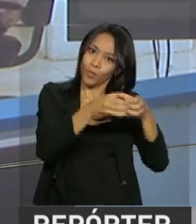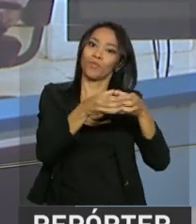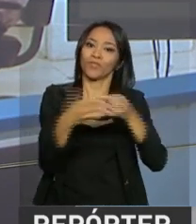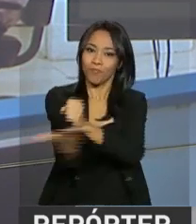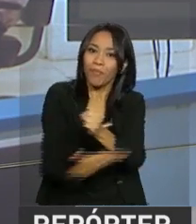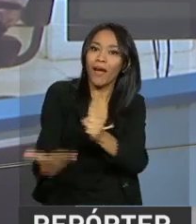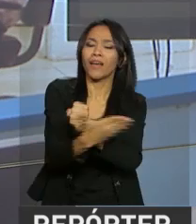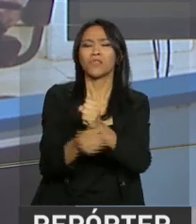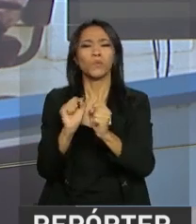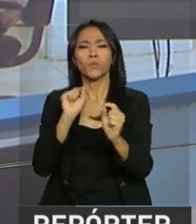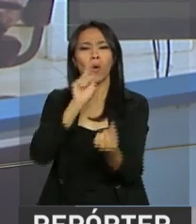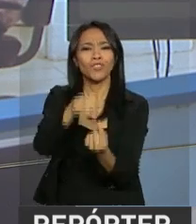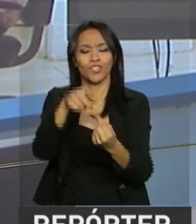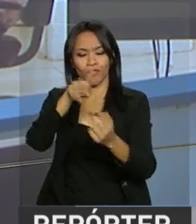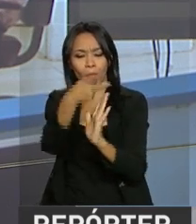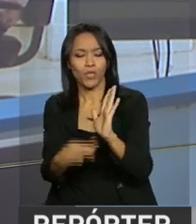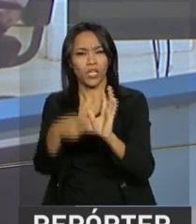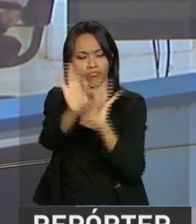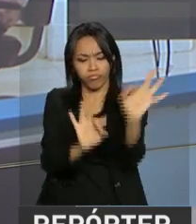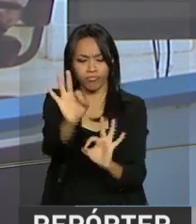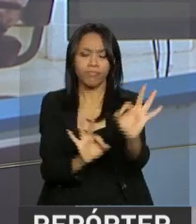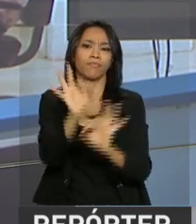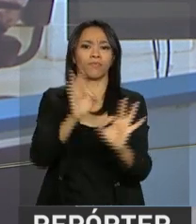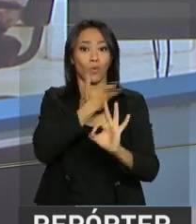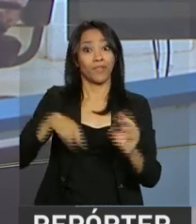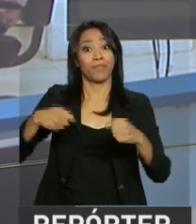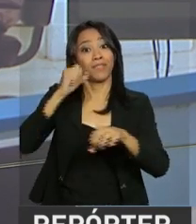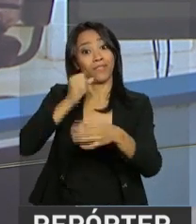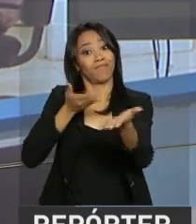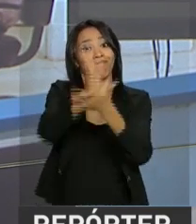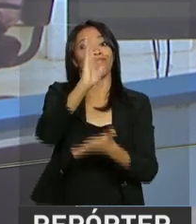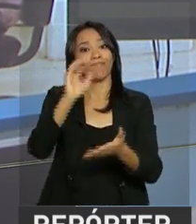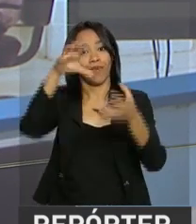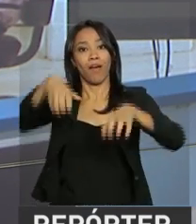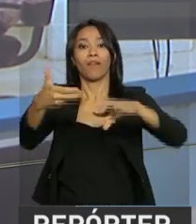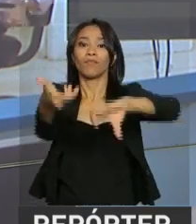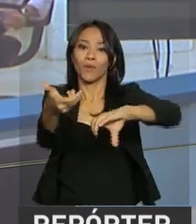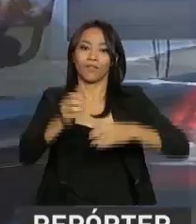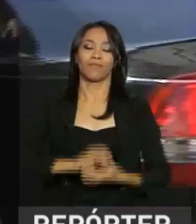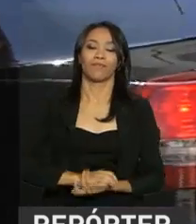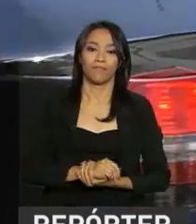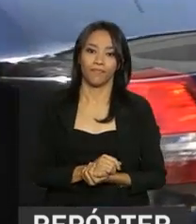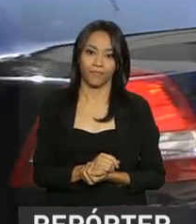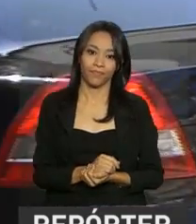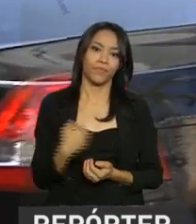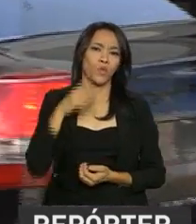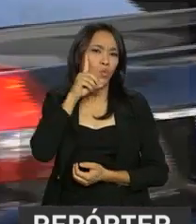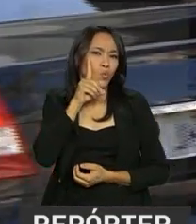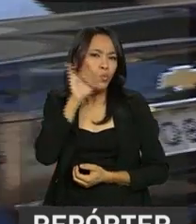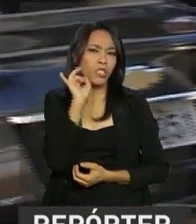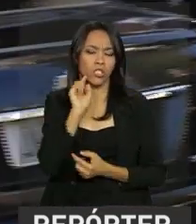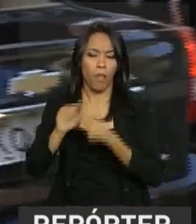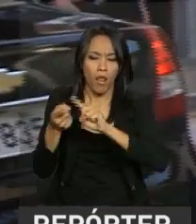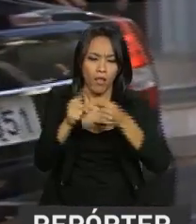discutiram projetos de interesse do governo que precisam de aprovação no Congresso Nacional um dia de